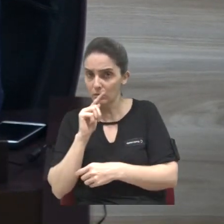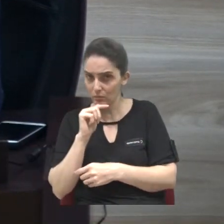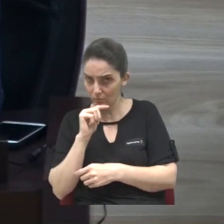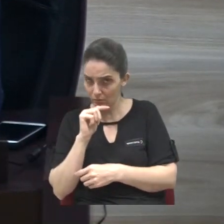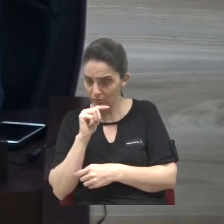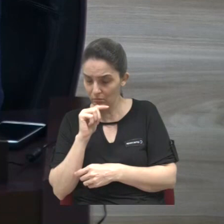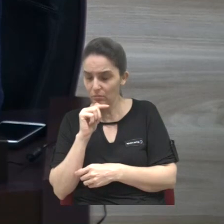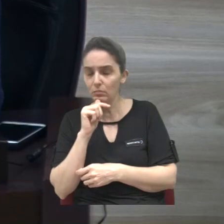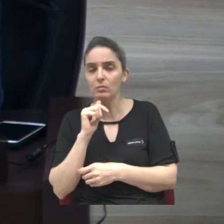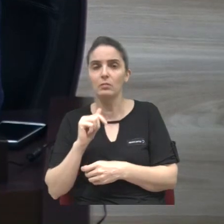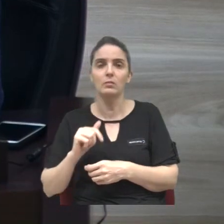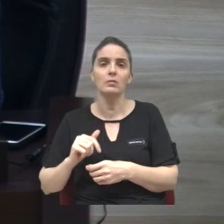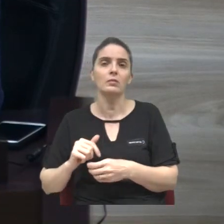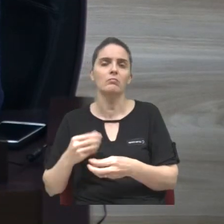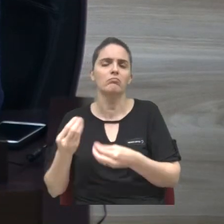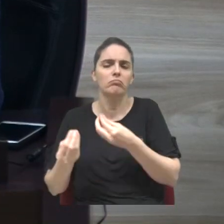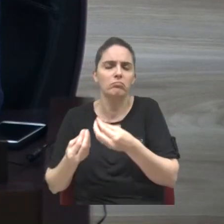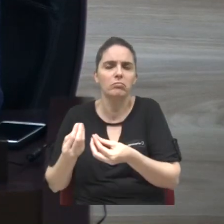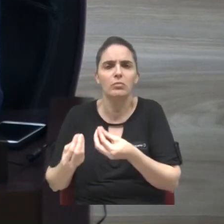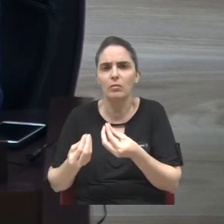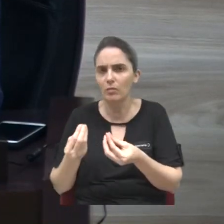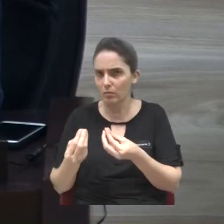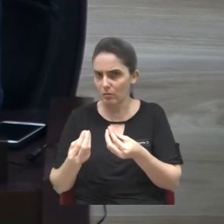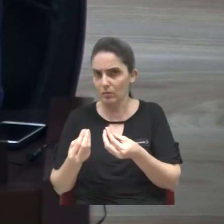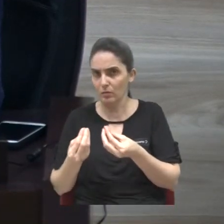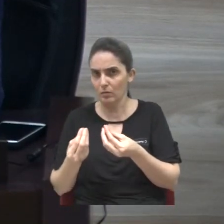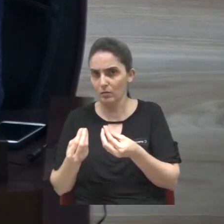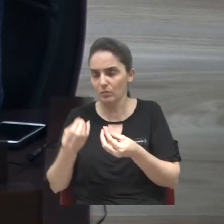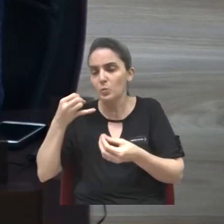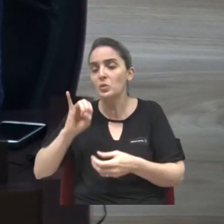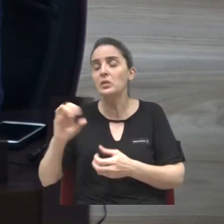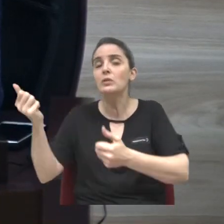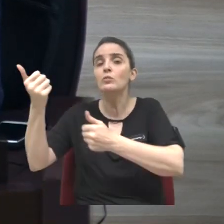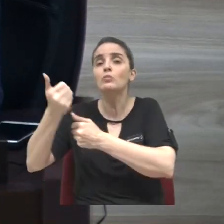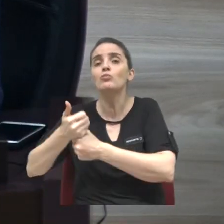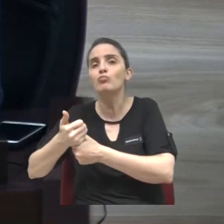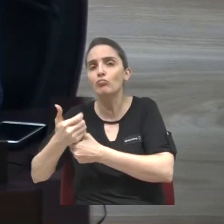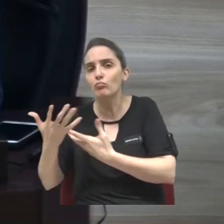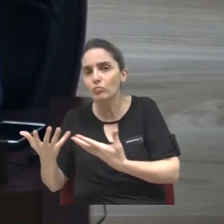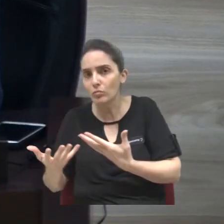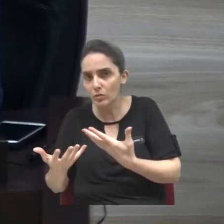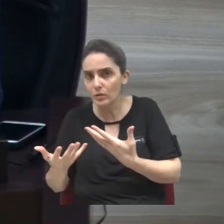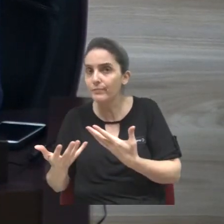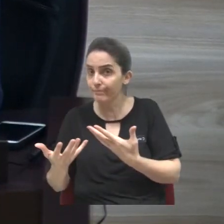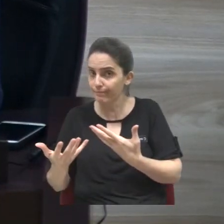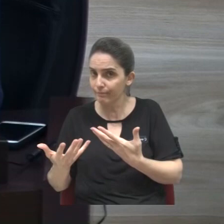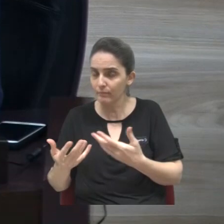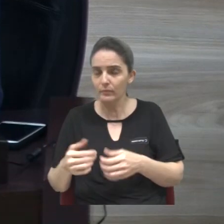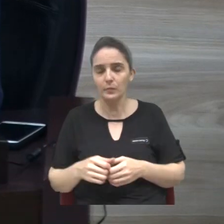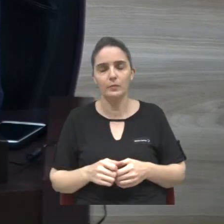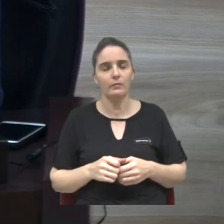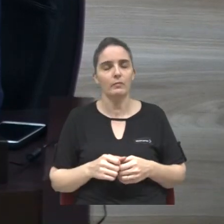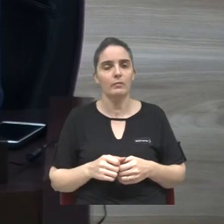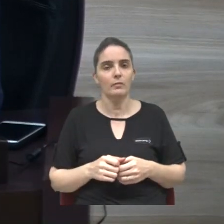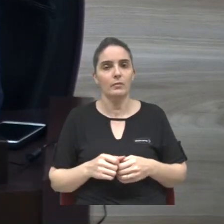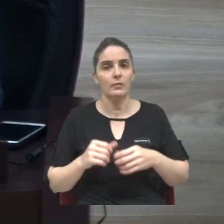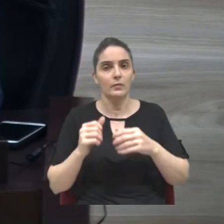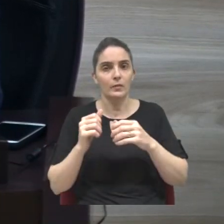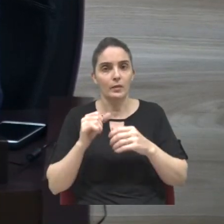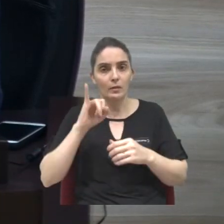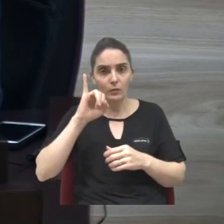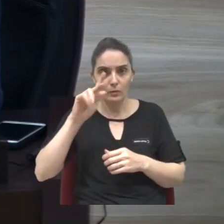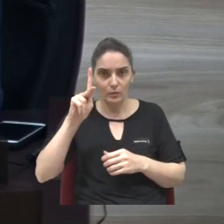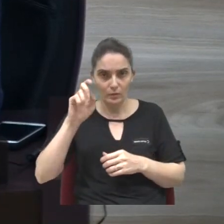o comportamento quando de sua substituição. Para isso, na visita ocorrida junto ao IPEM, Instituto de Pesos